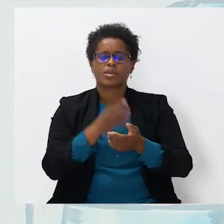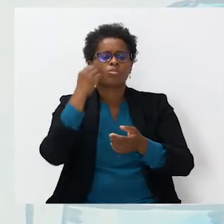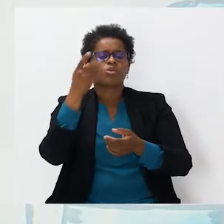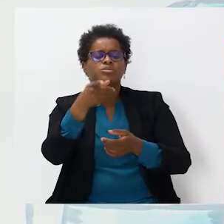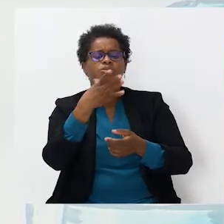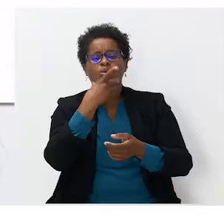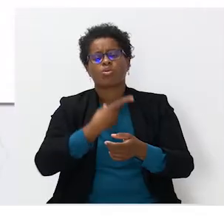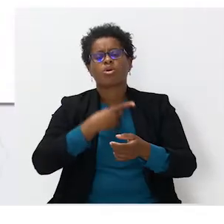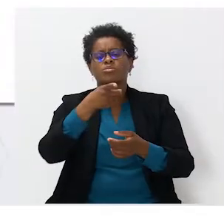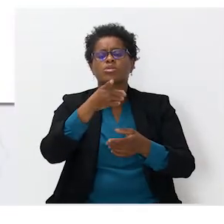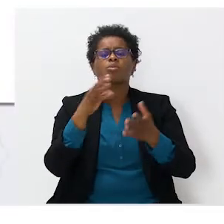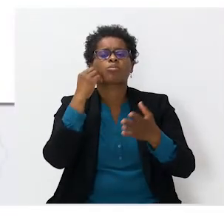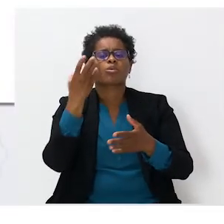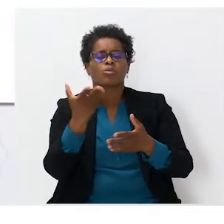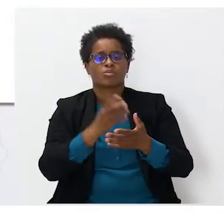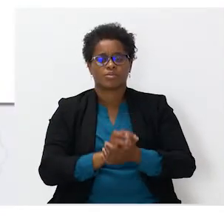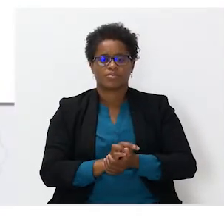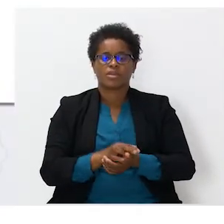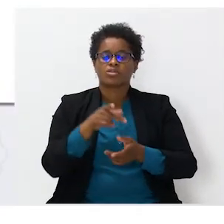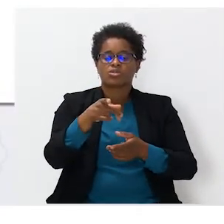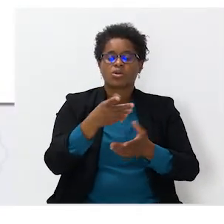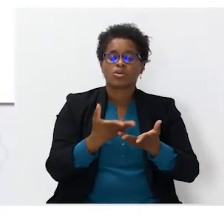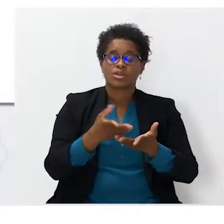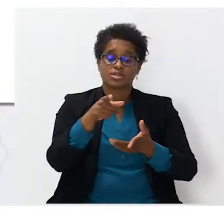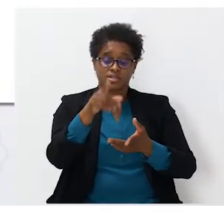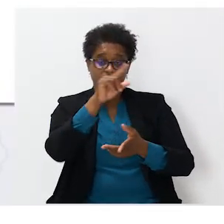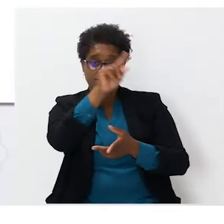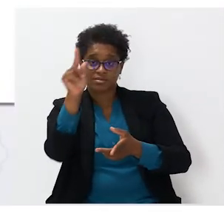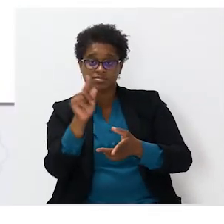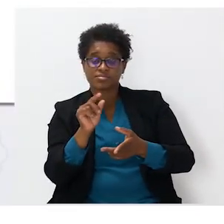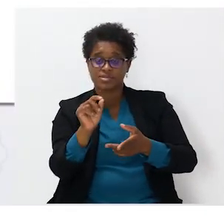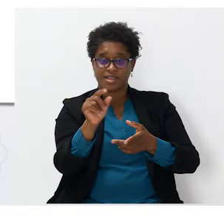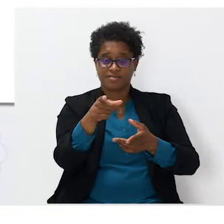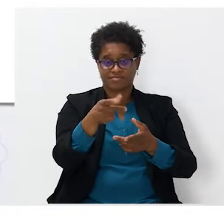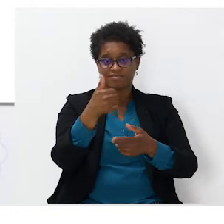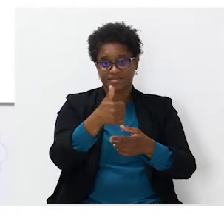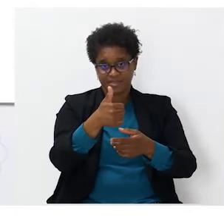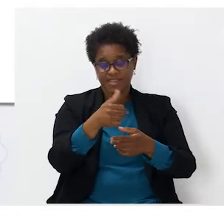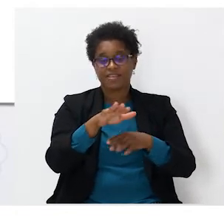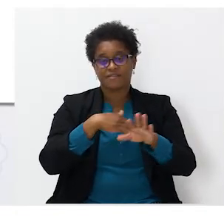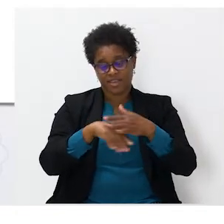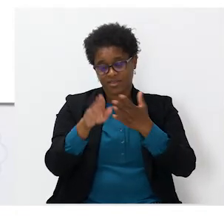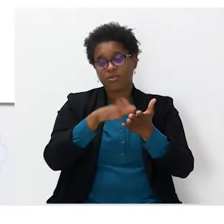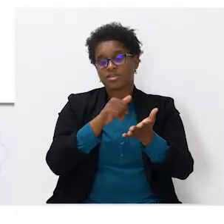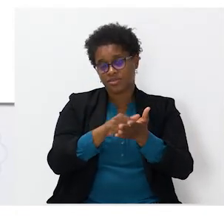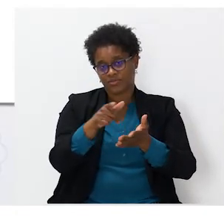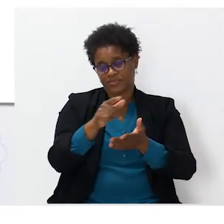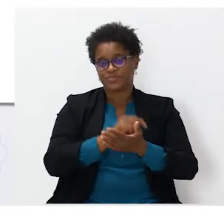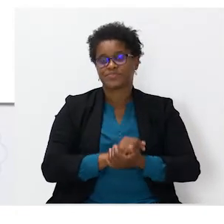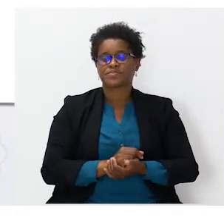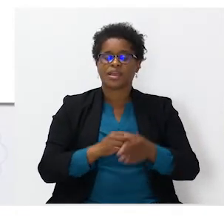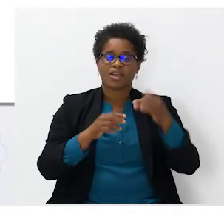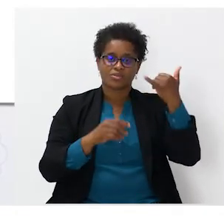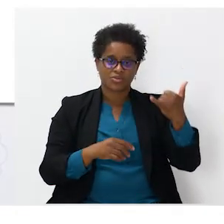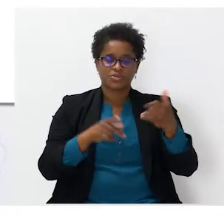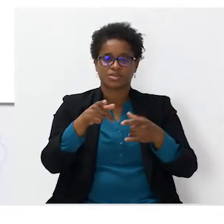te chamas? Então, pomos este sinal, certo? Fazem a correção. Depois, a